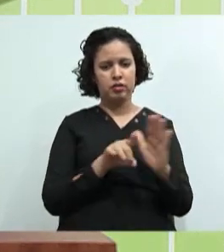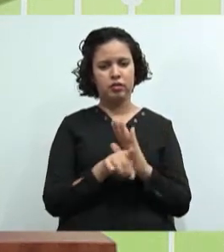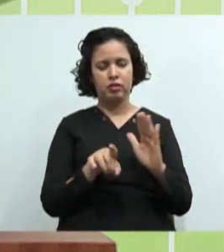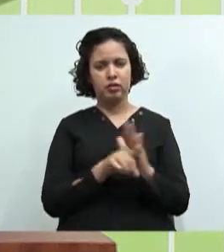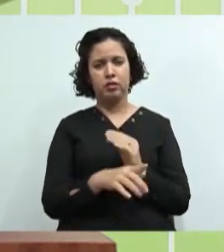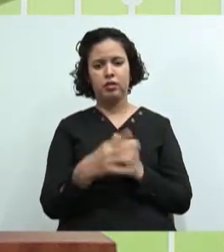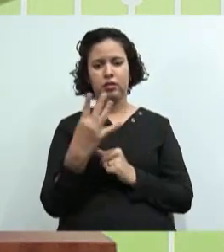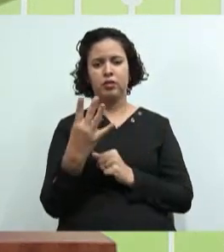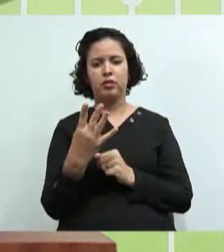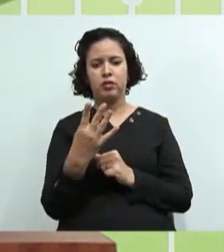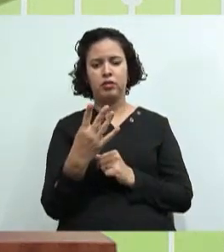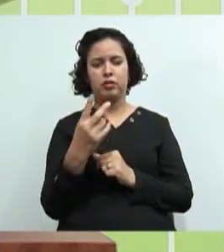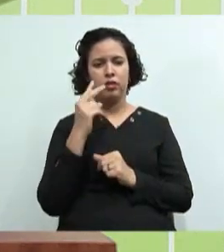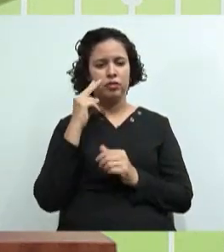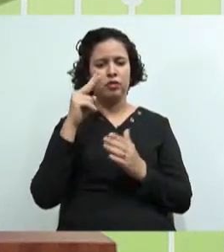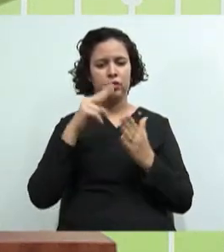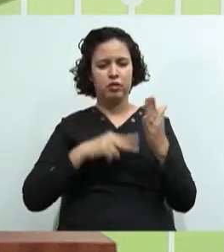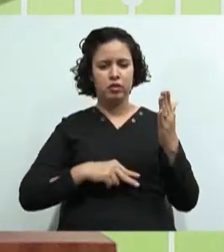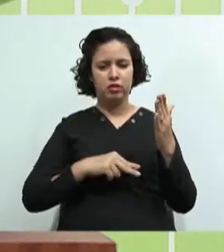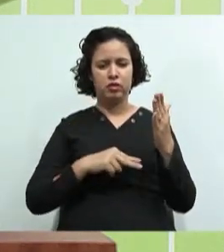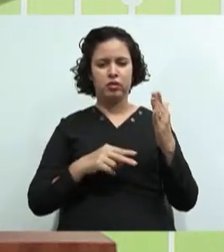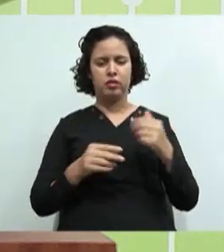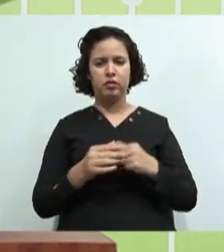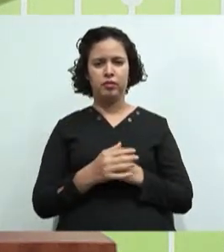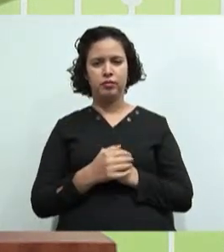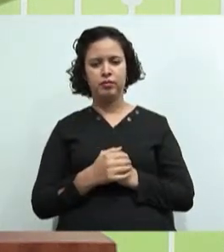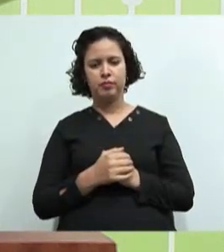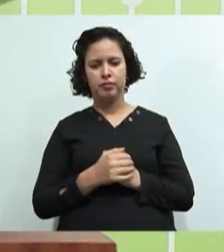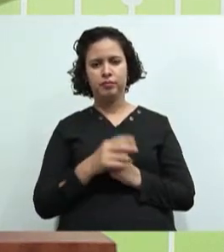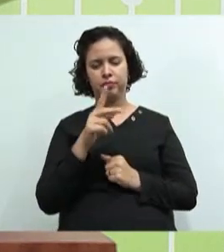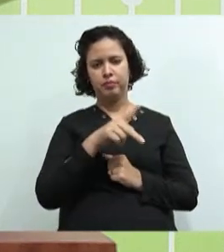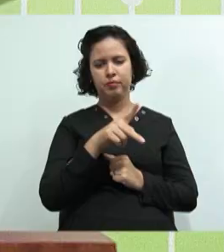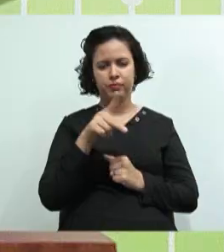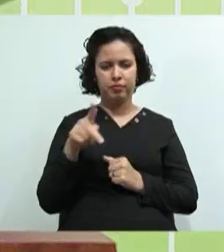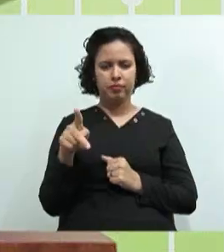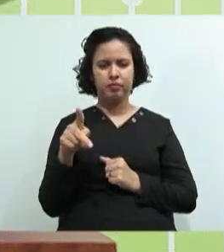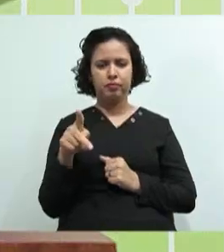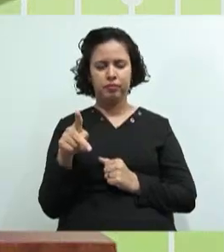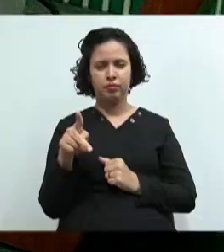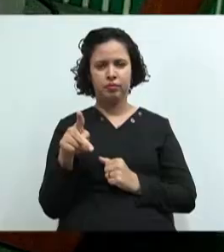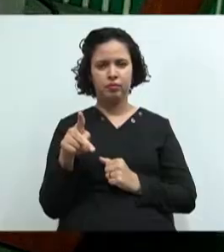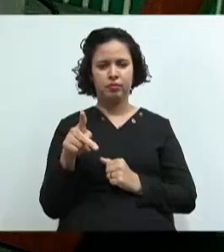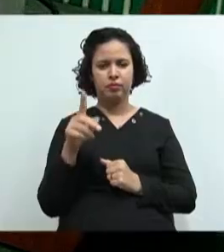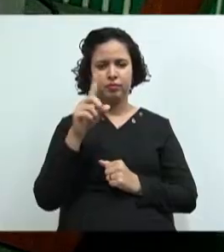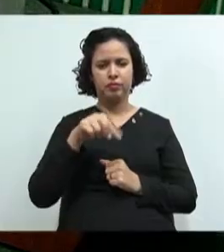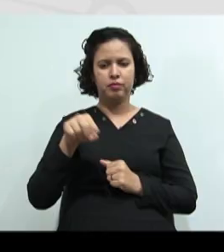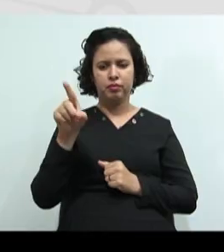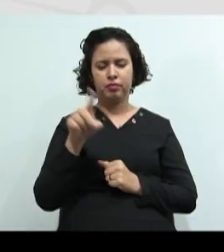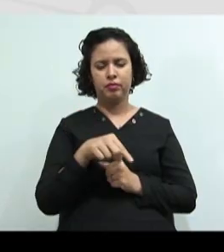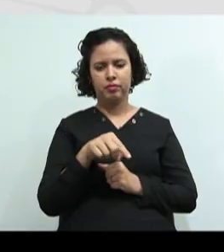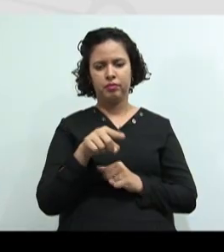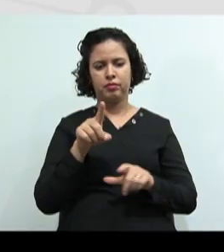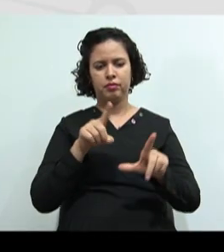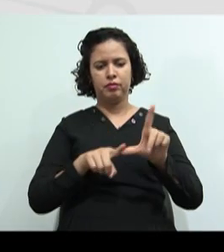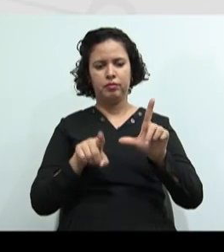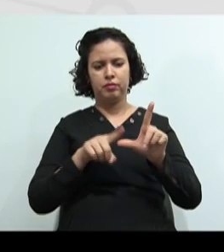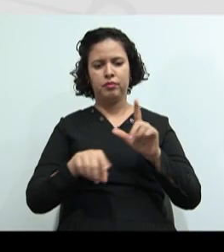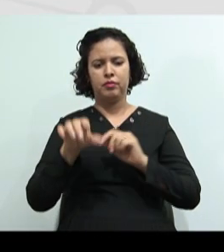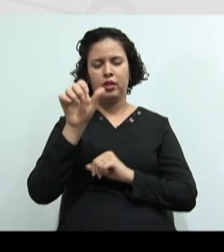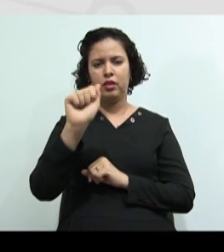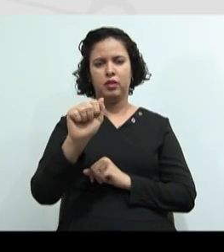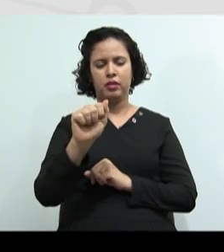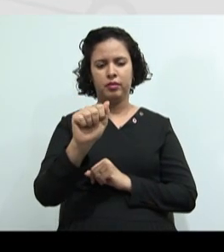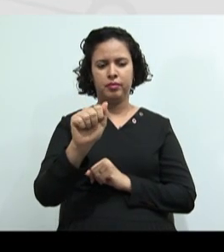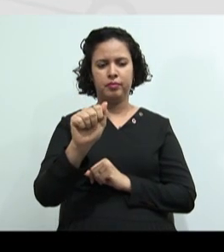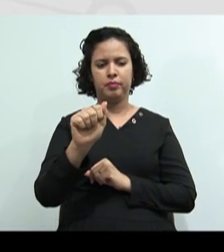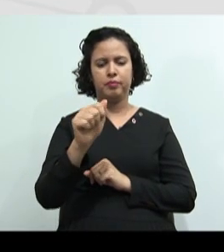tá? Vou ler de novo, os alunos marcaram então qual é a resposta. Professora Maria Rus marcou a resposta, letra A.